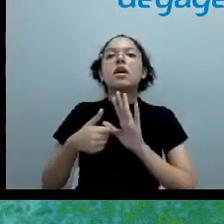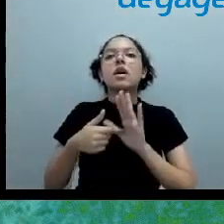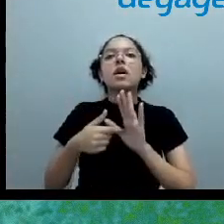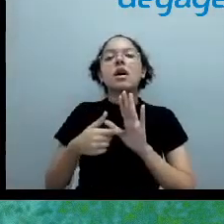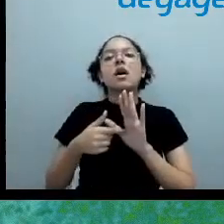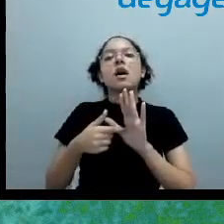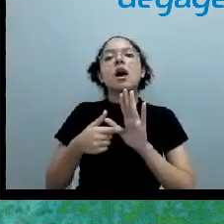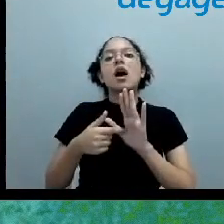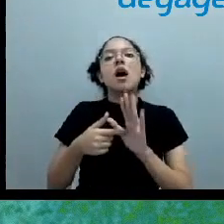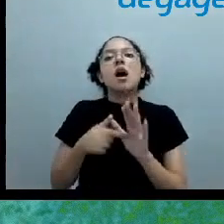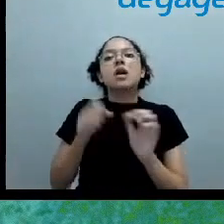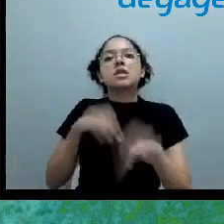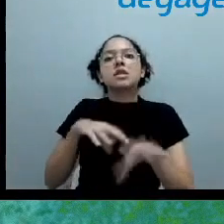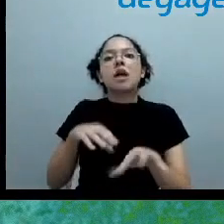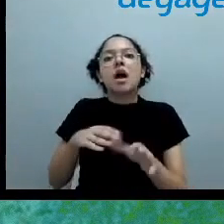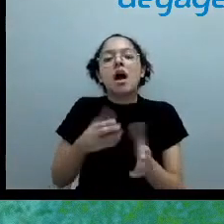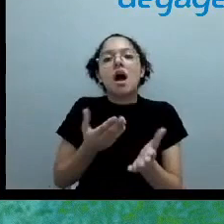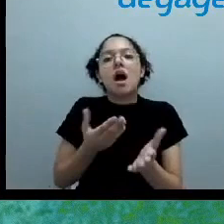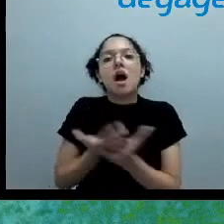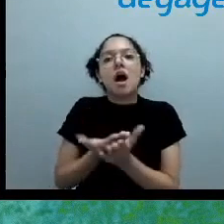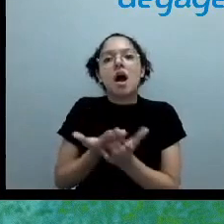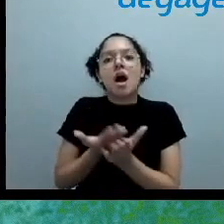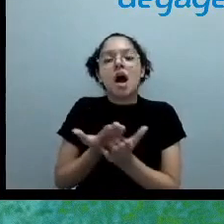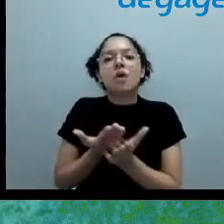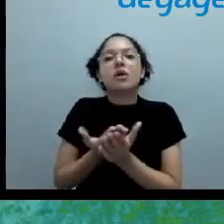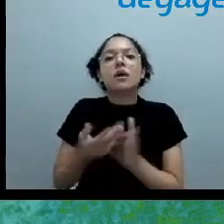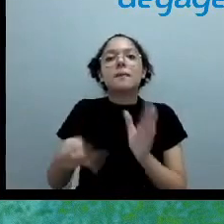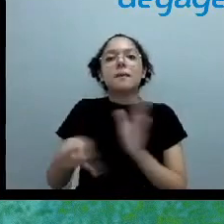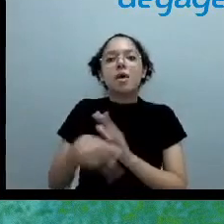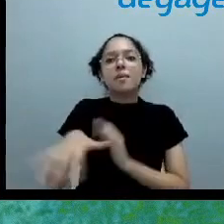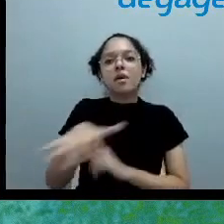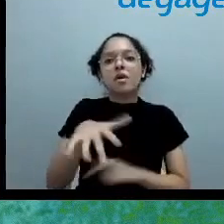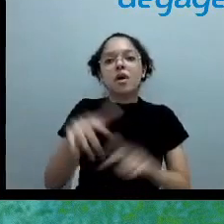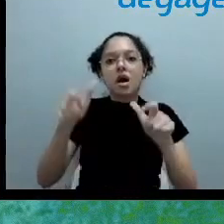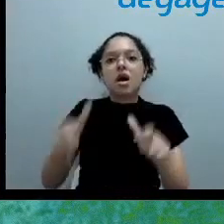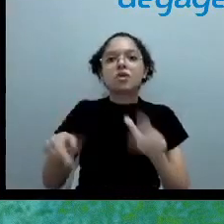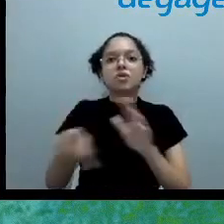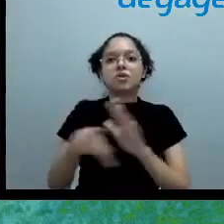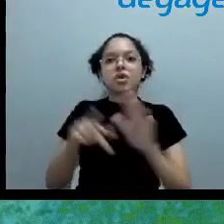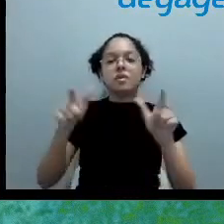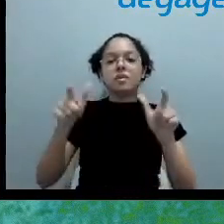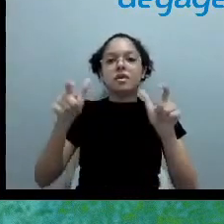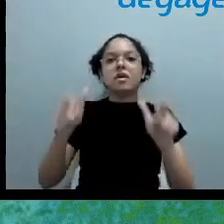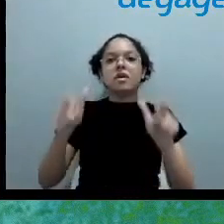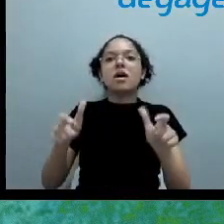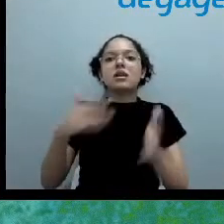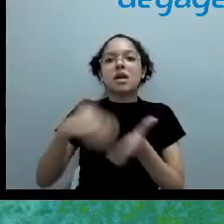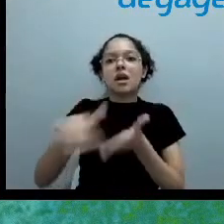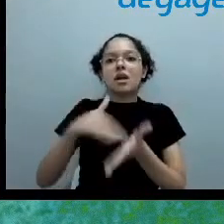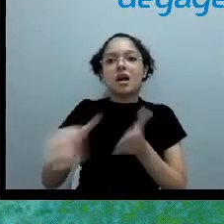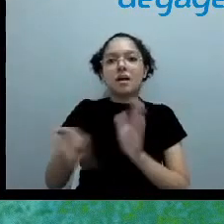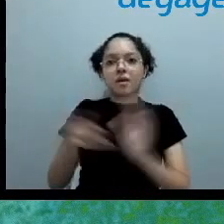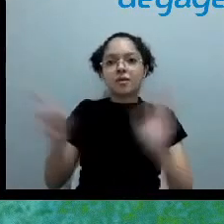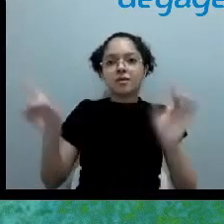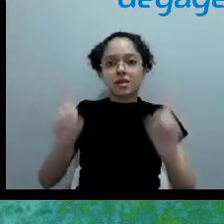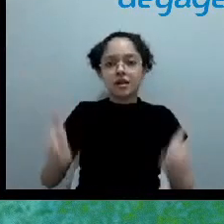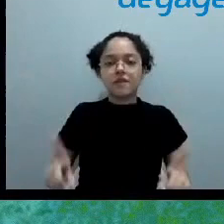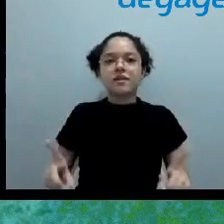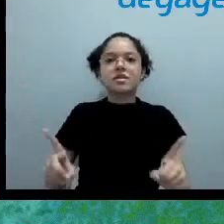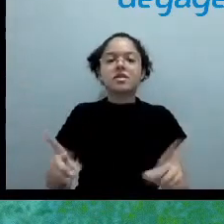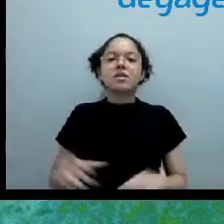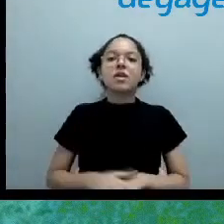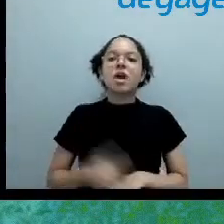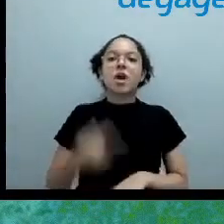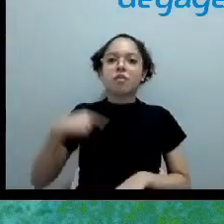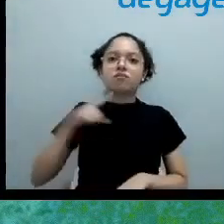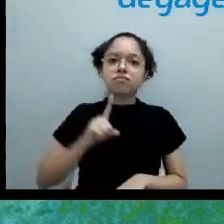é a SMPD aqui do Rio de Janeiro, onde ele trabalhava, mas ele estava de mudança de estado. Ele me indicou para lá, eu fiz a